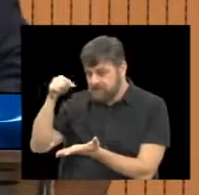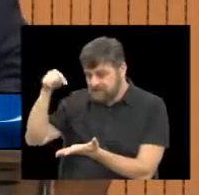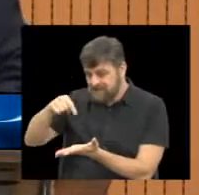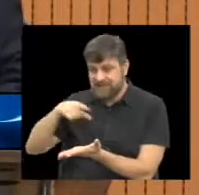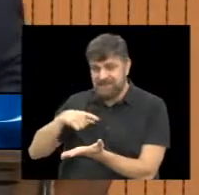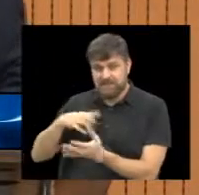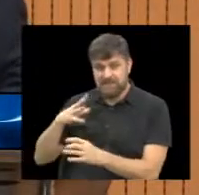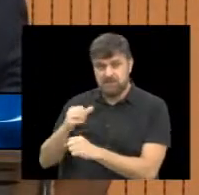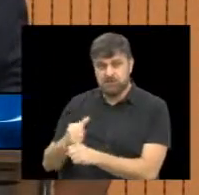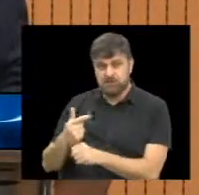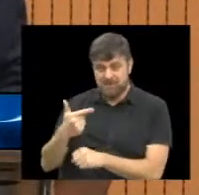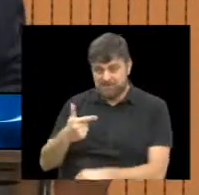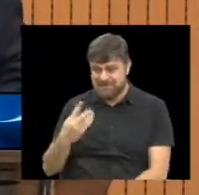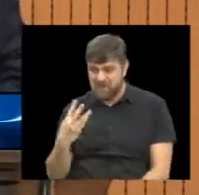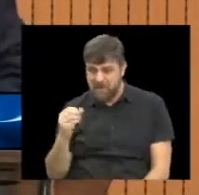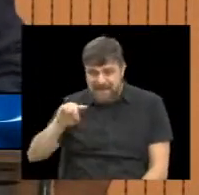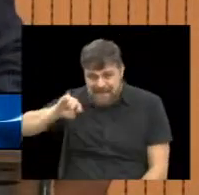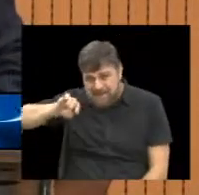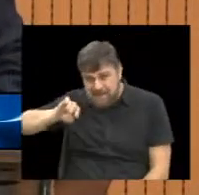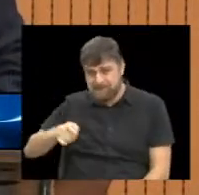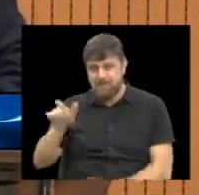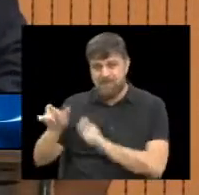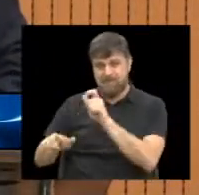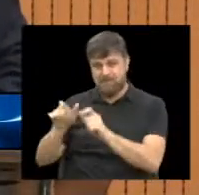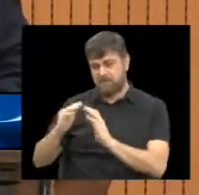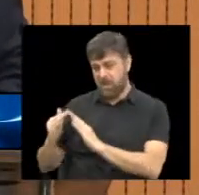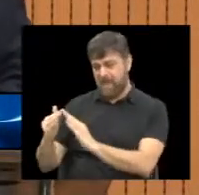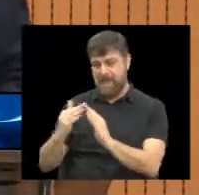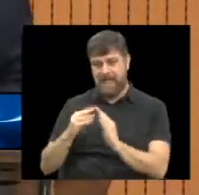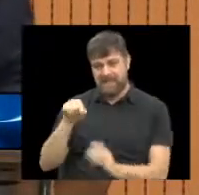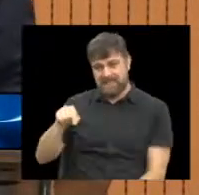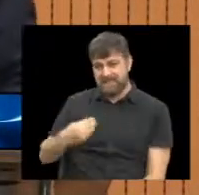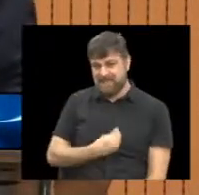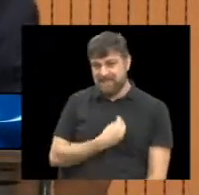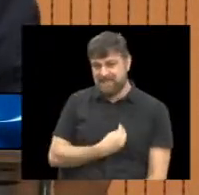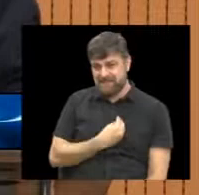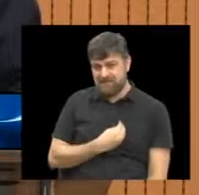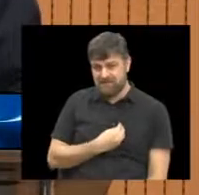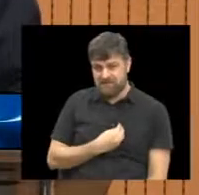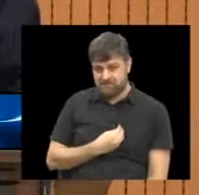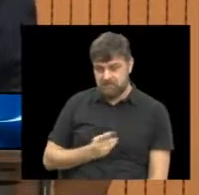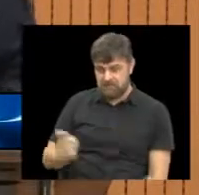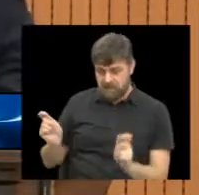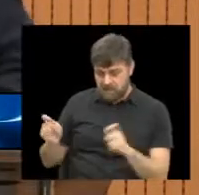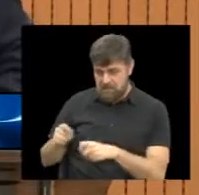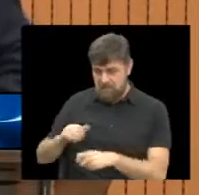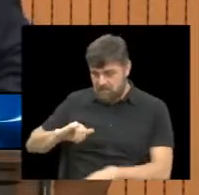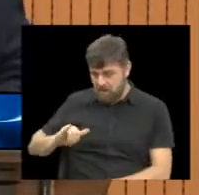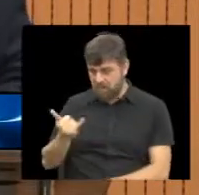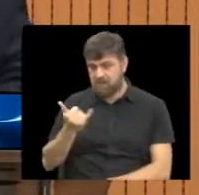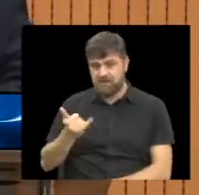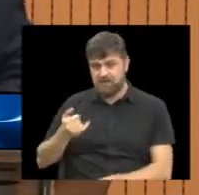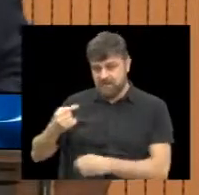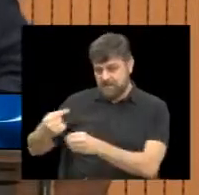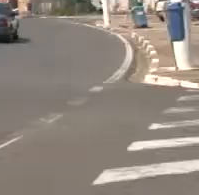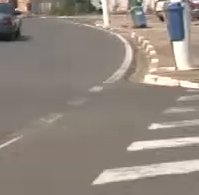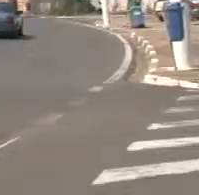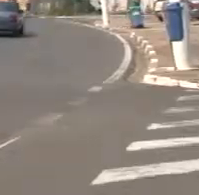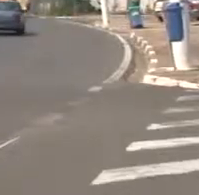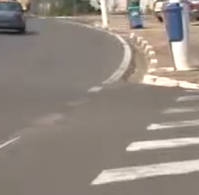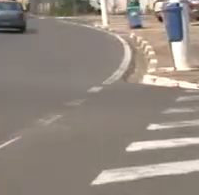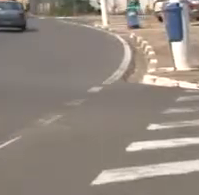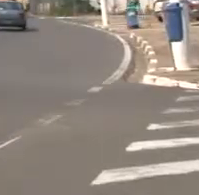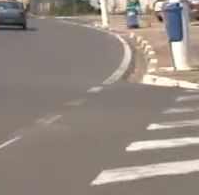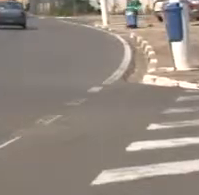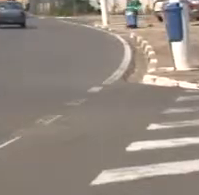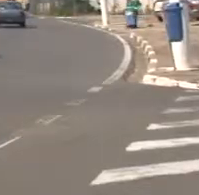de 240 mil habitantes. E que também poderá ser utilizada por municípios próximos. De